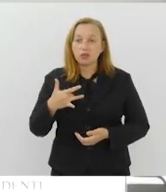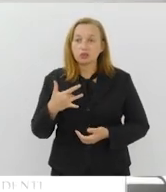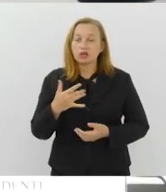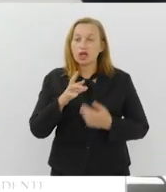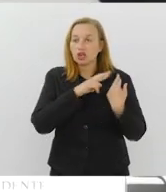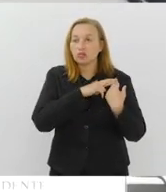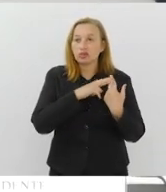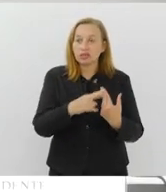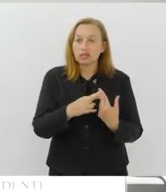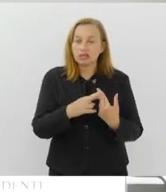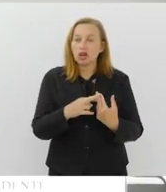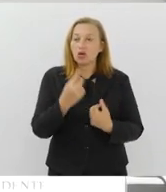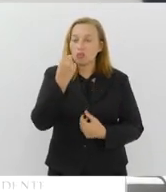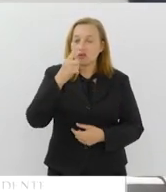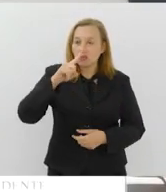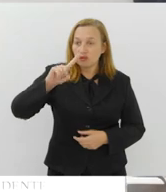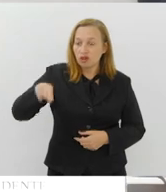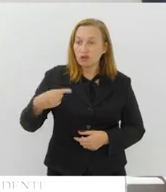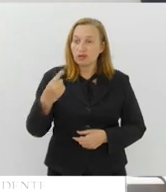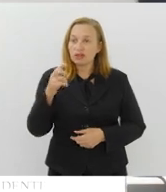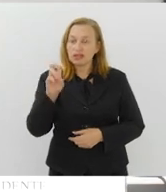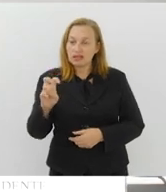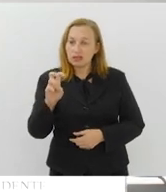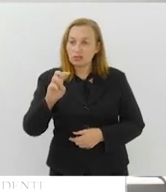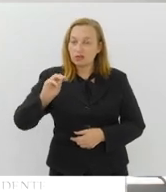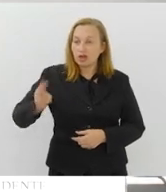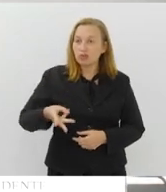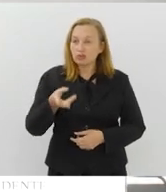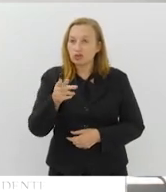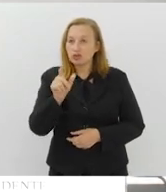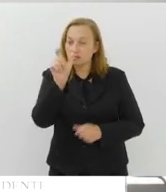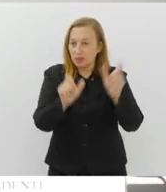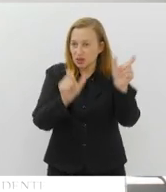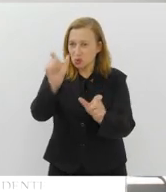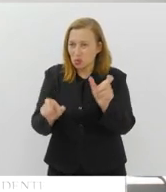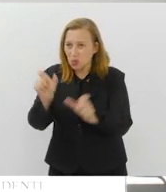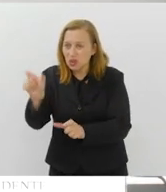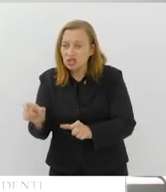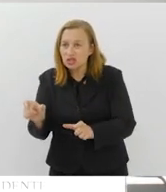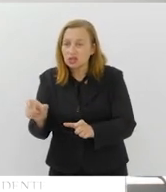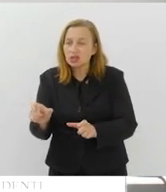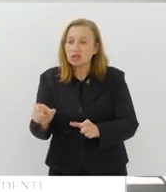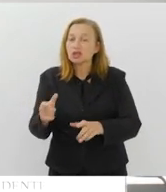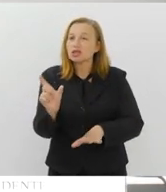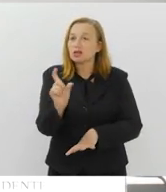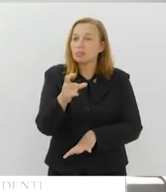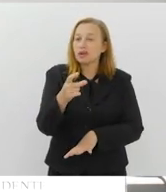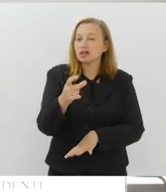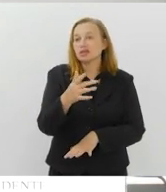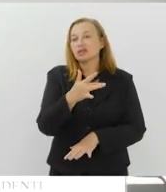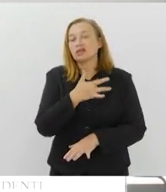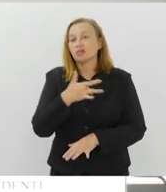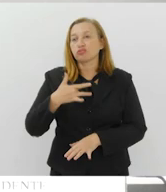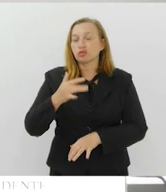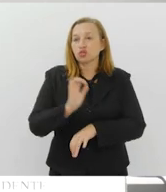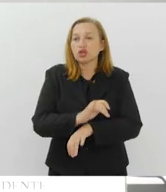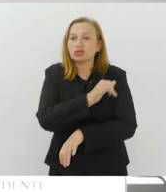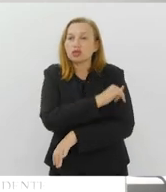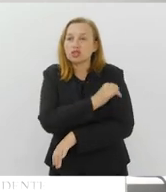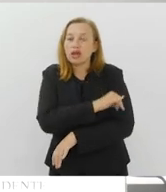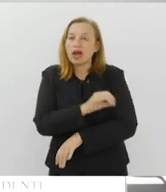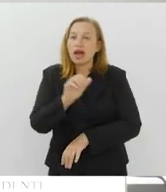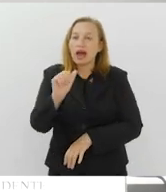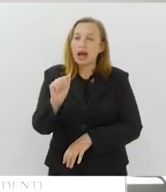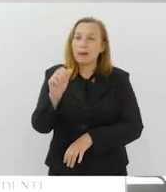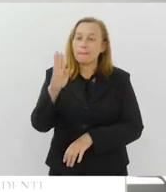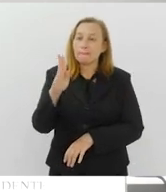por 1,5 milhão de pessoas de planos de saúde no estado do Rio de Janeiro, e abrange,